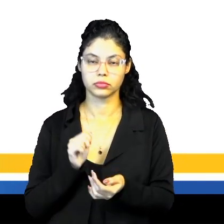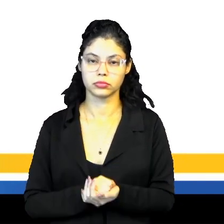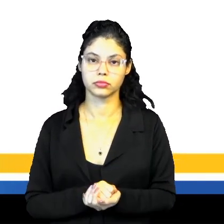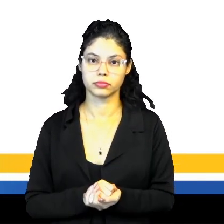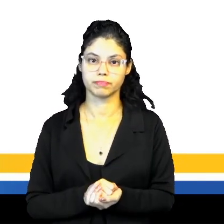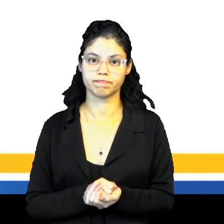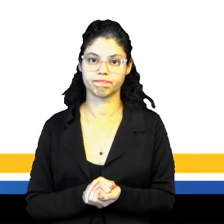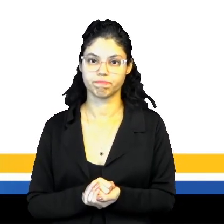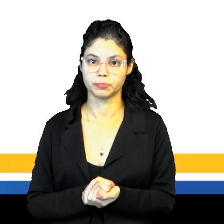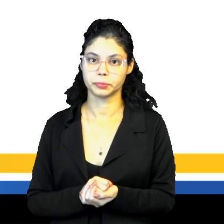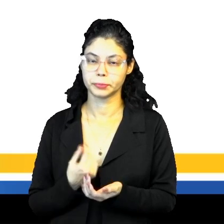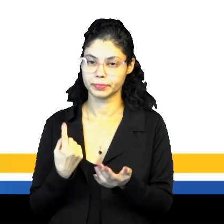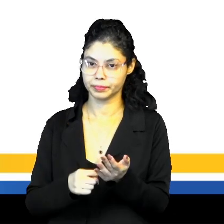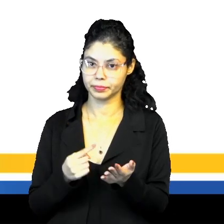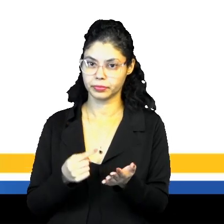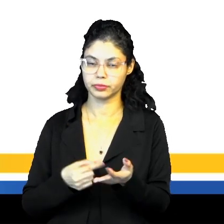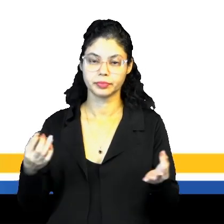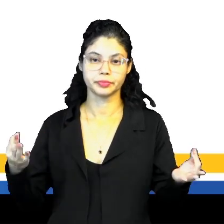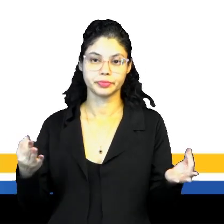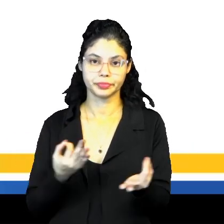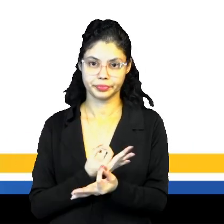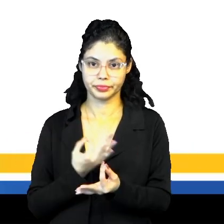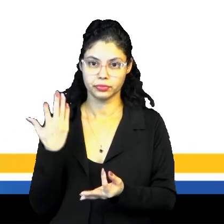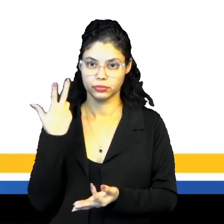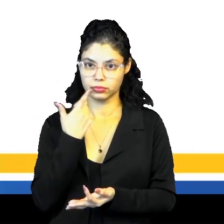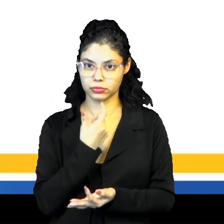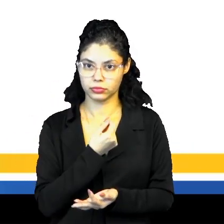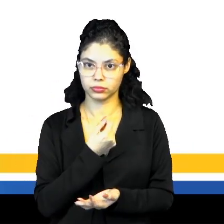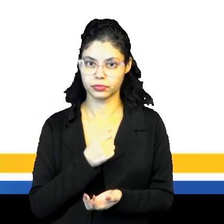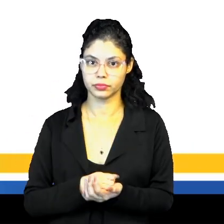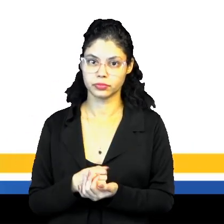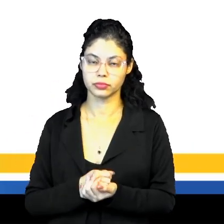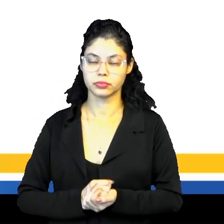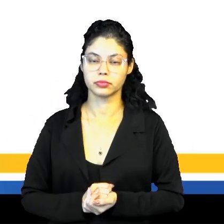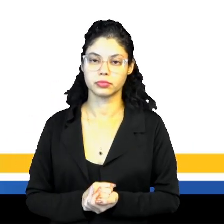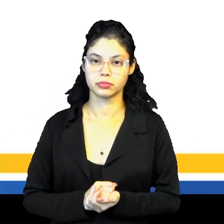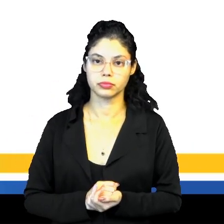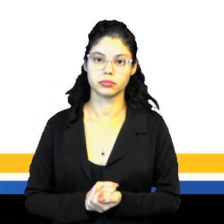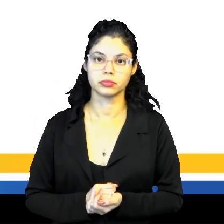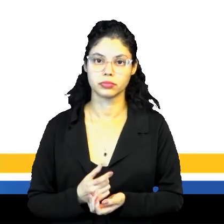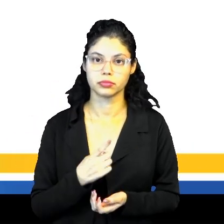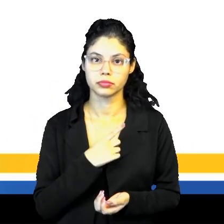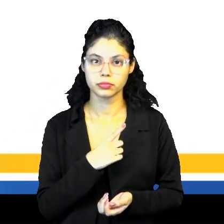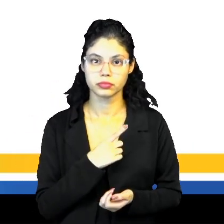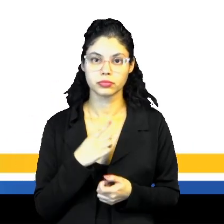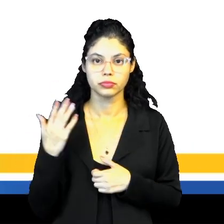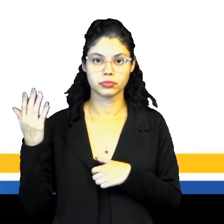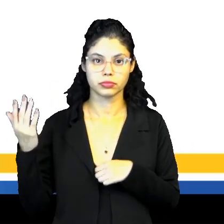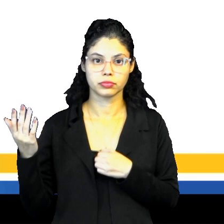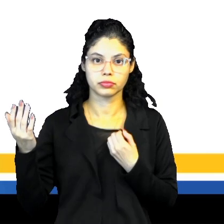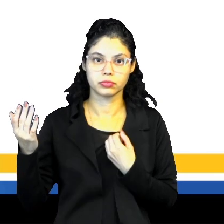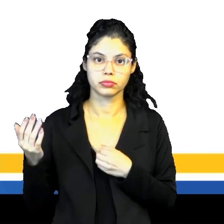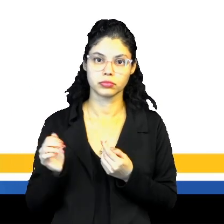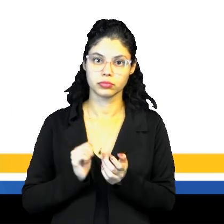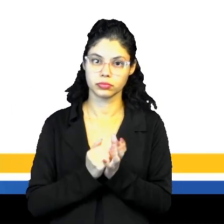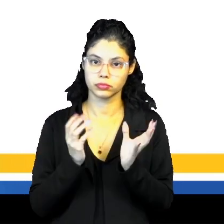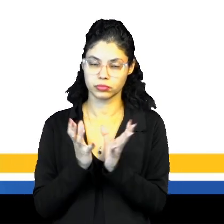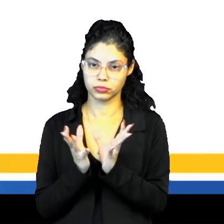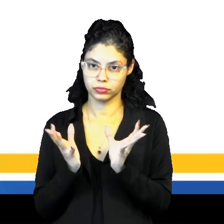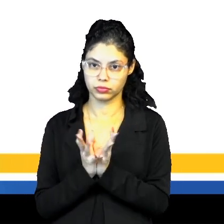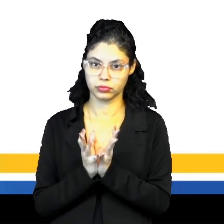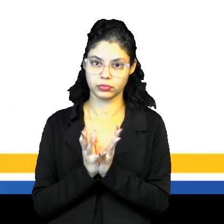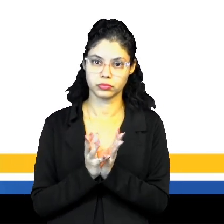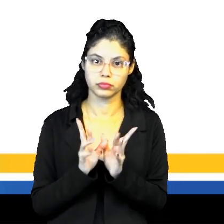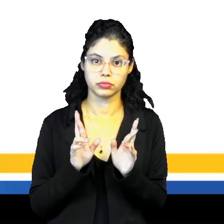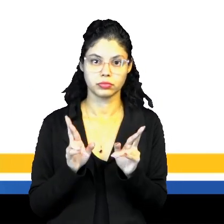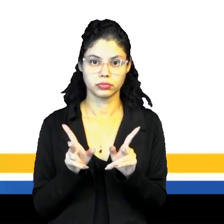ali, são consideradas mulheres de padrão de beleza, né? Ideal. E aí nós temos ali do outro lado um grupo de mulheres que